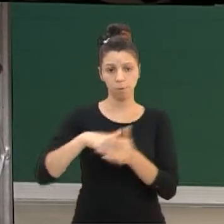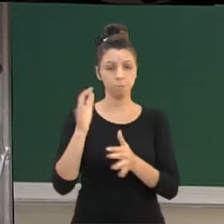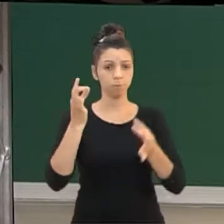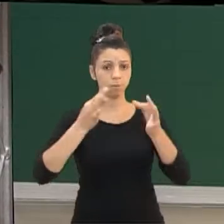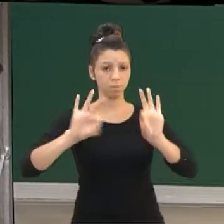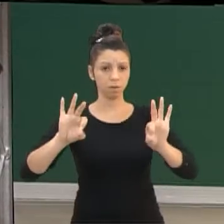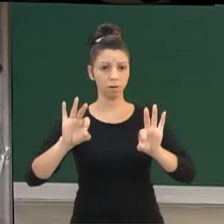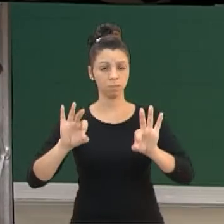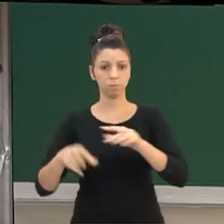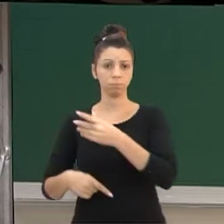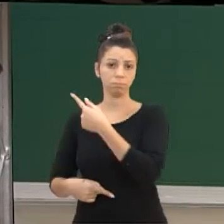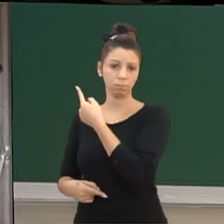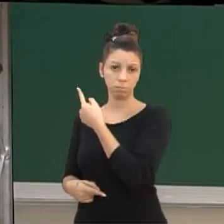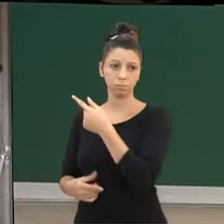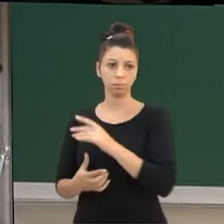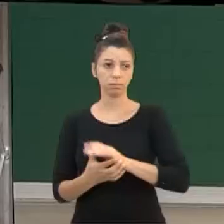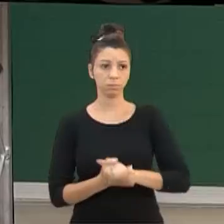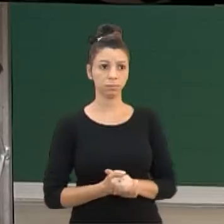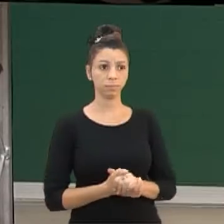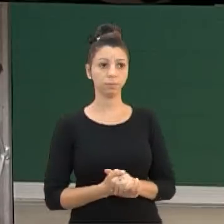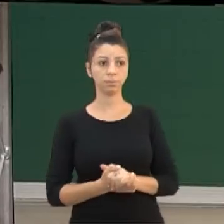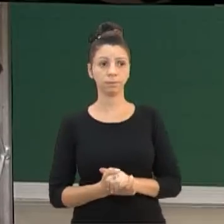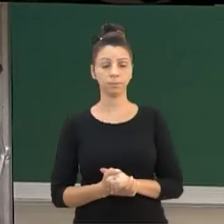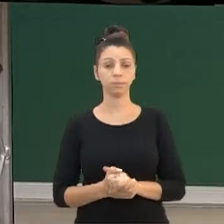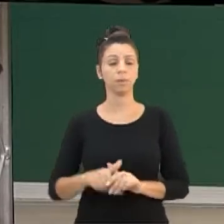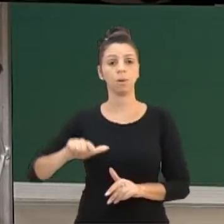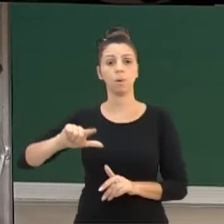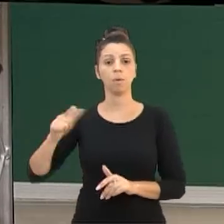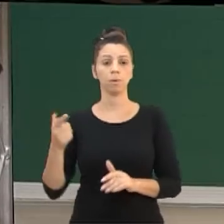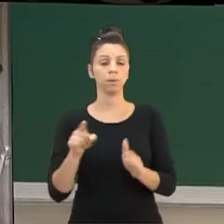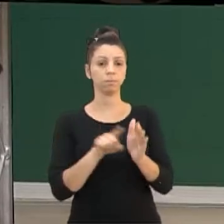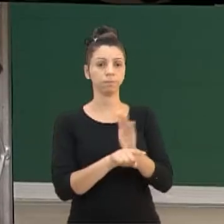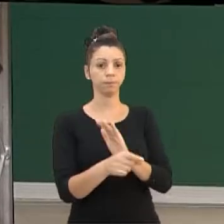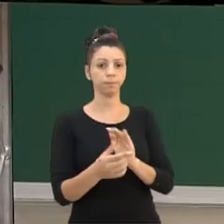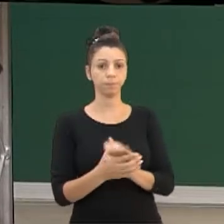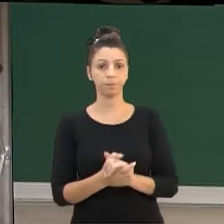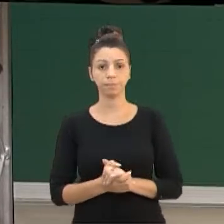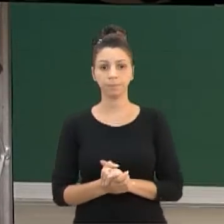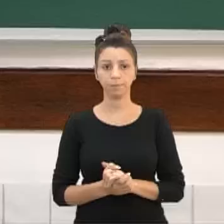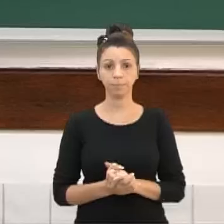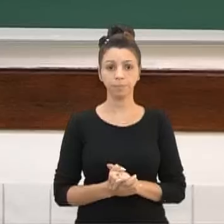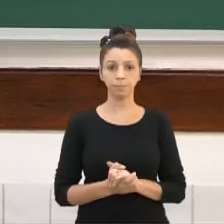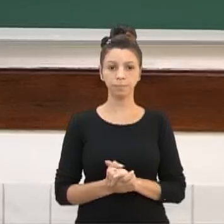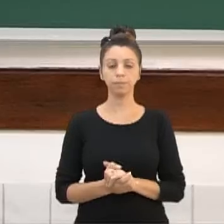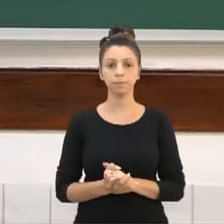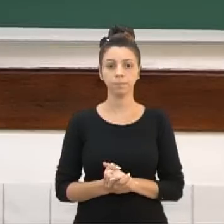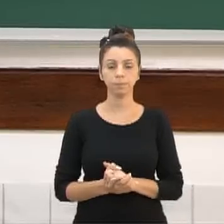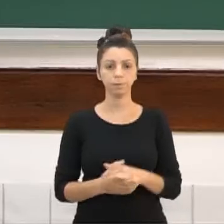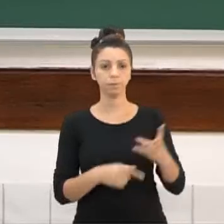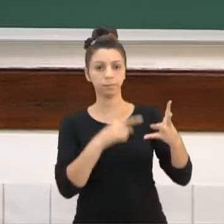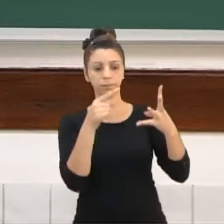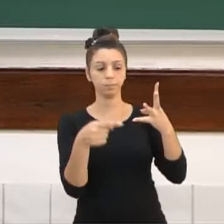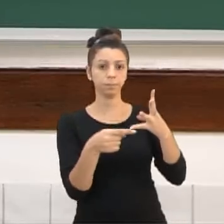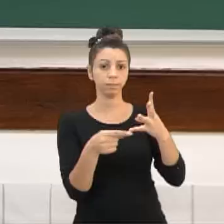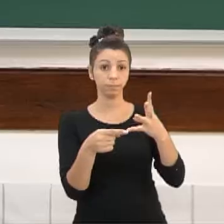questão. Vamos para mais uma questãozinha aqui para vocês pensarem. Questão de número 4